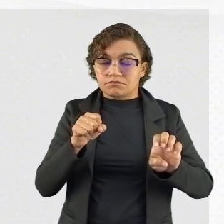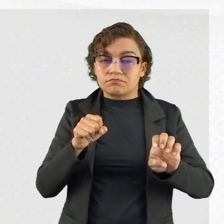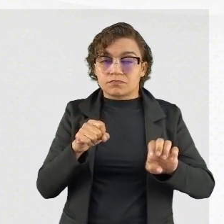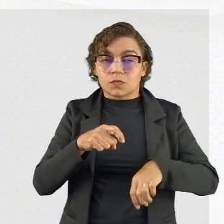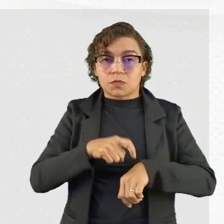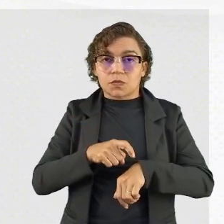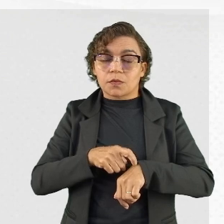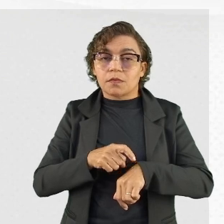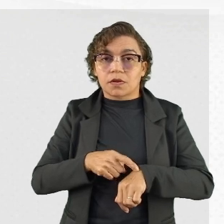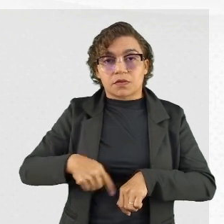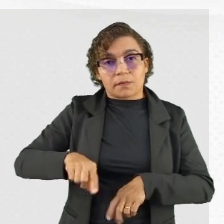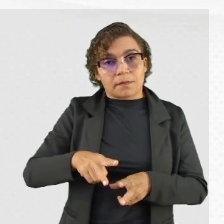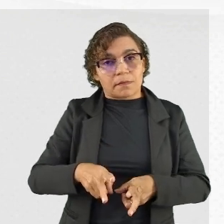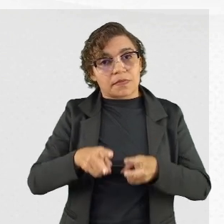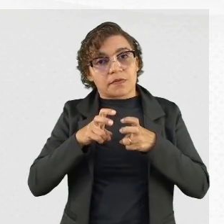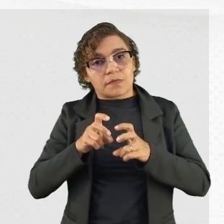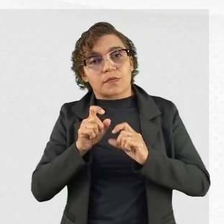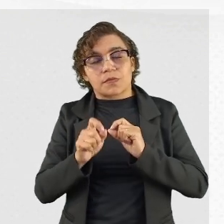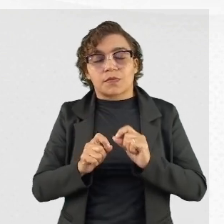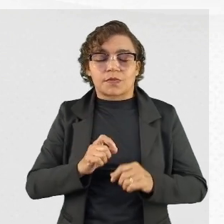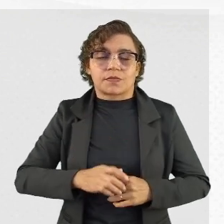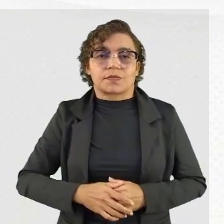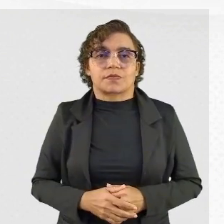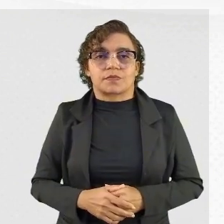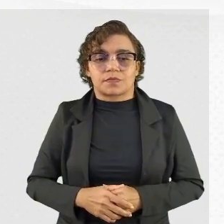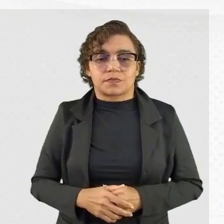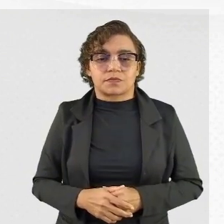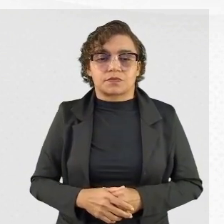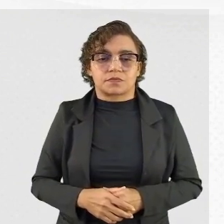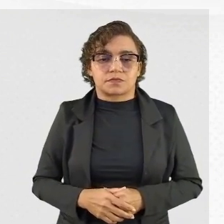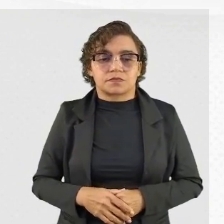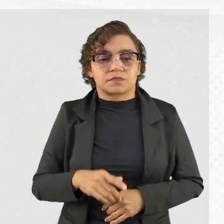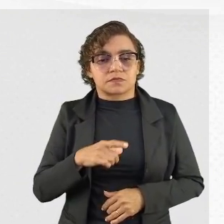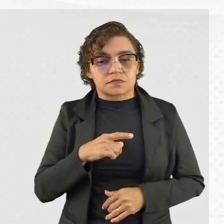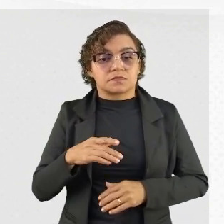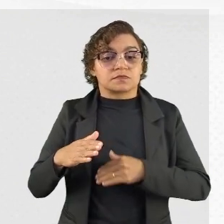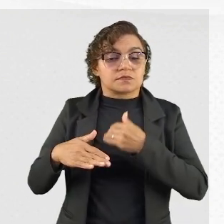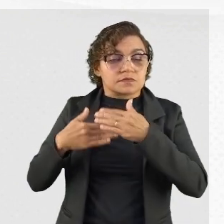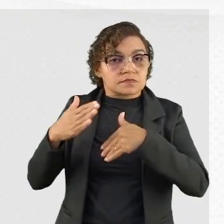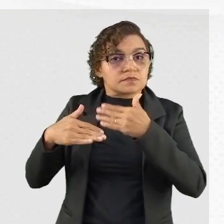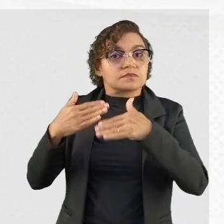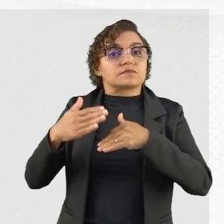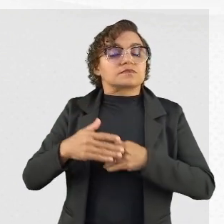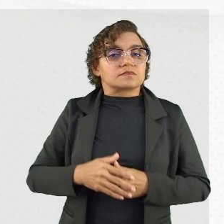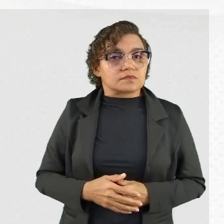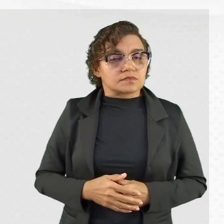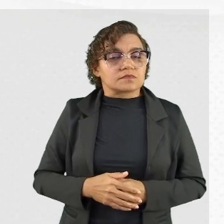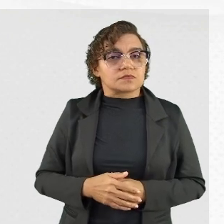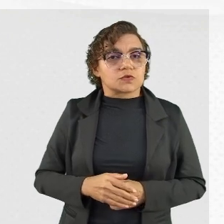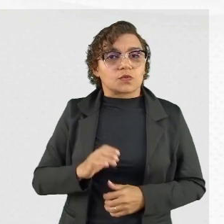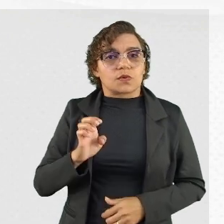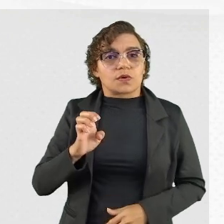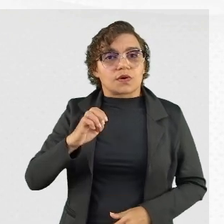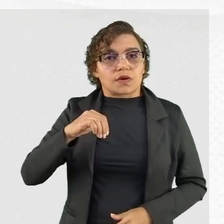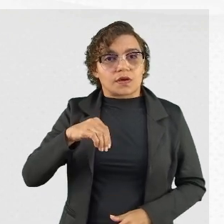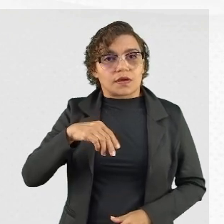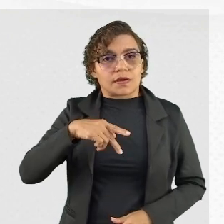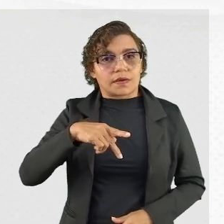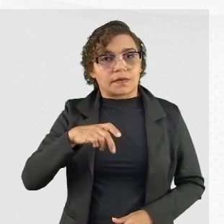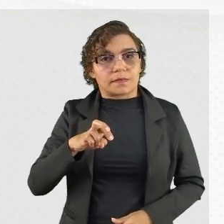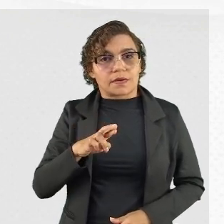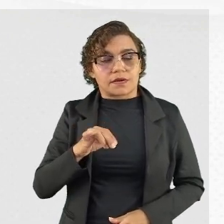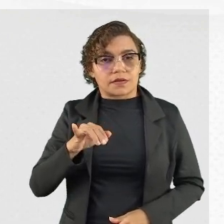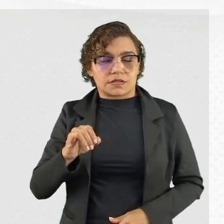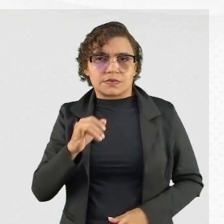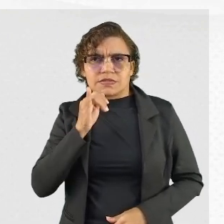Naquele momento a gente percebe ali um grande desenvolvimento do empirismo, o homem investigando a